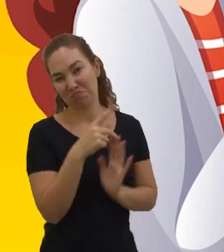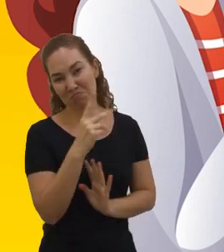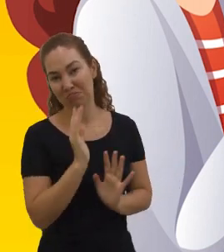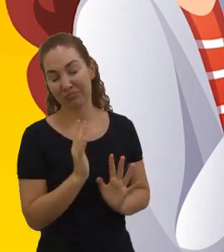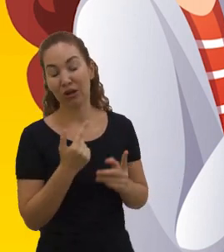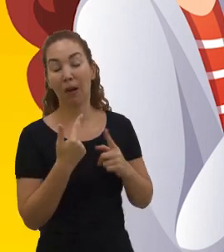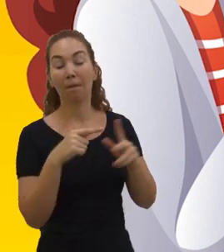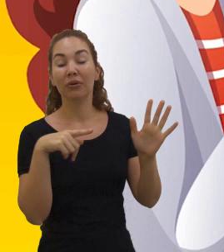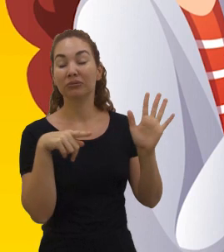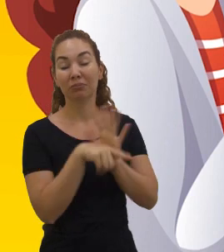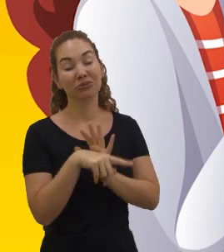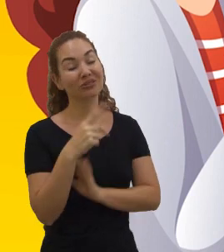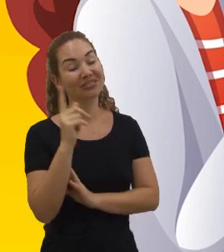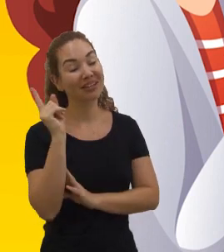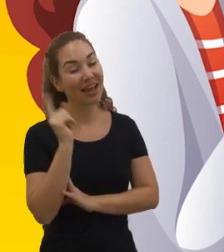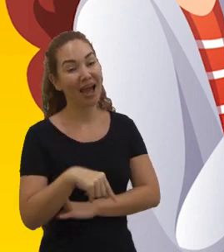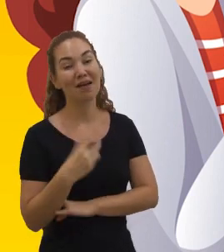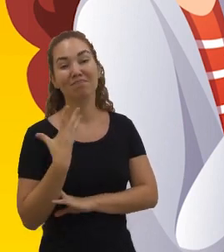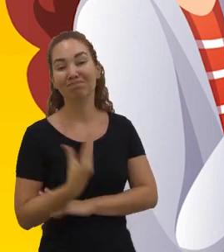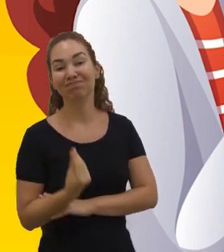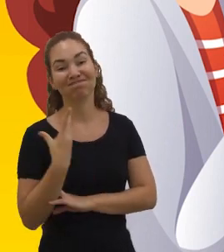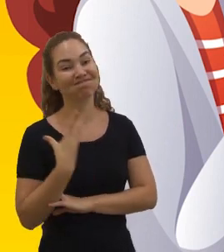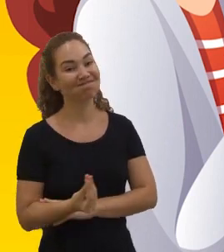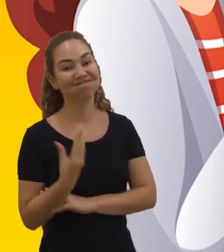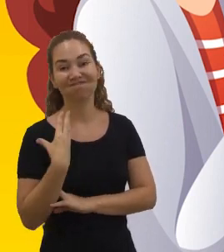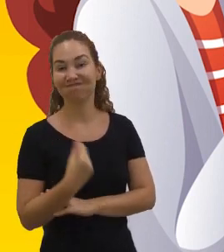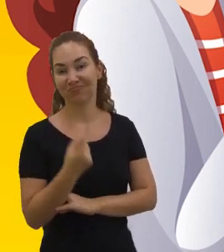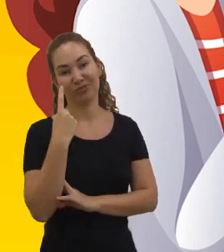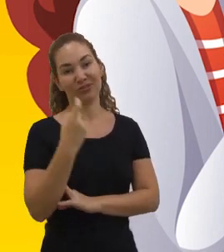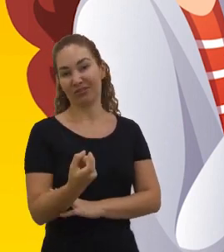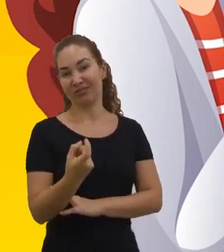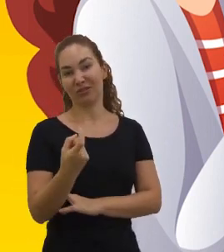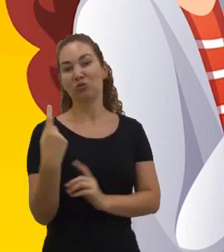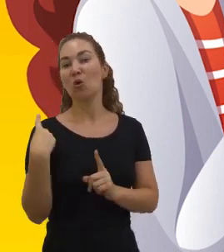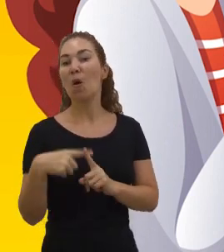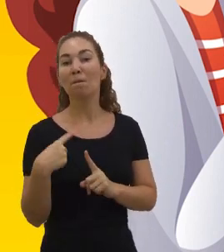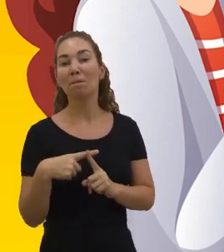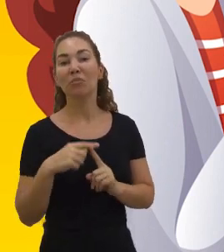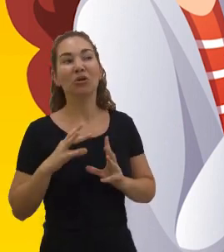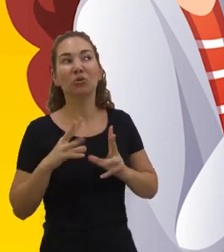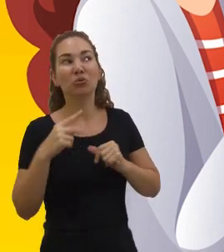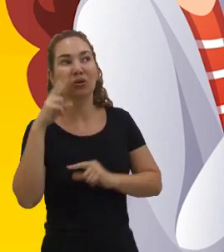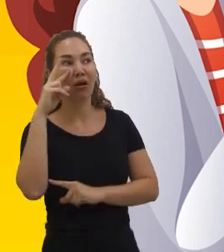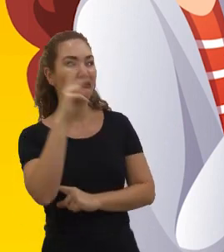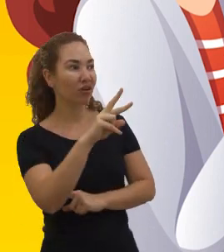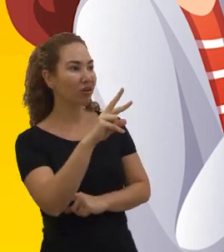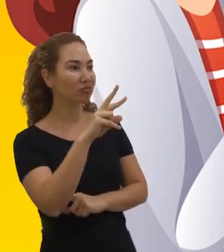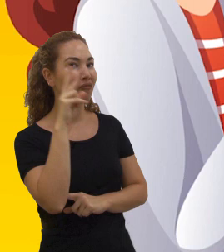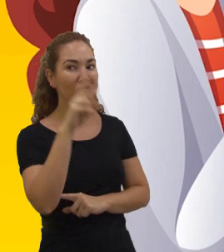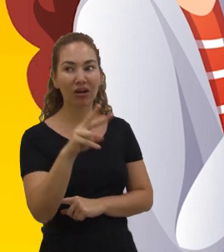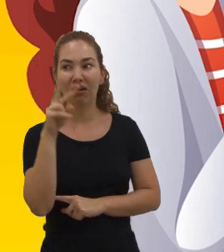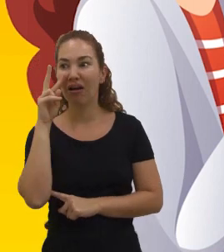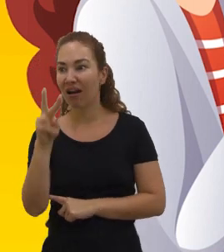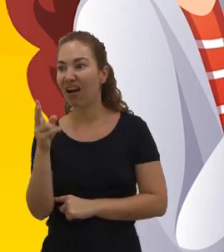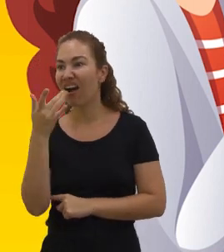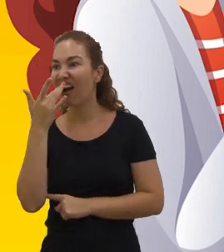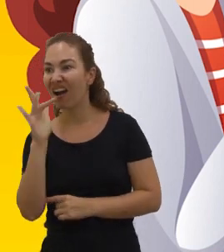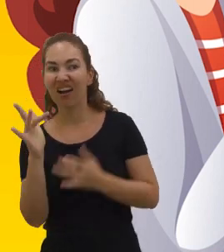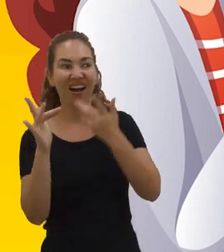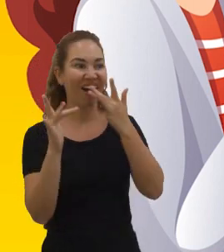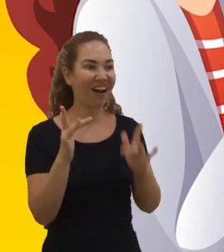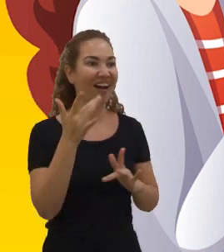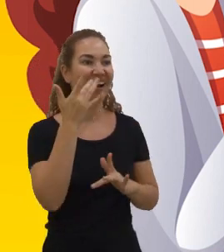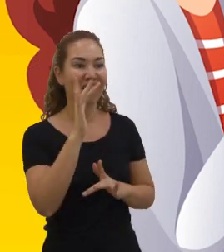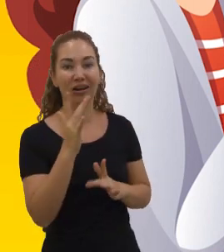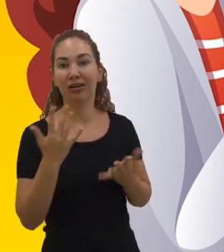só que o questionamento dele é muito, muito interessante, né, por que tudo que eu vejo é branco, né, por que a Miss do